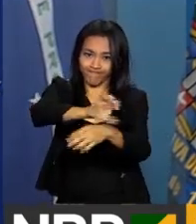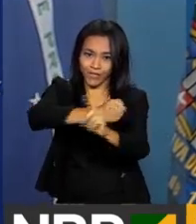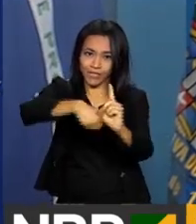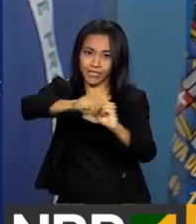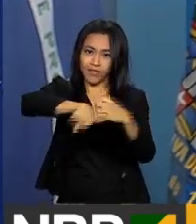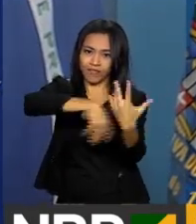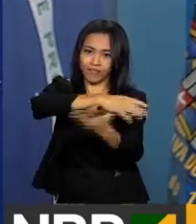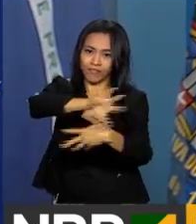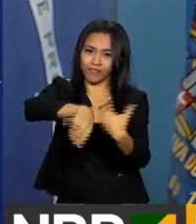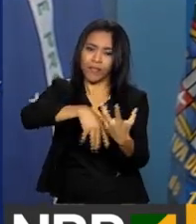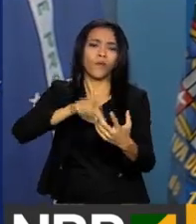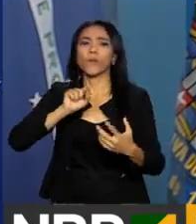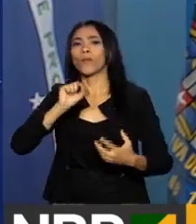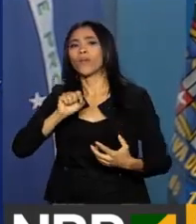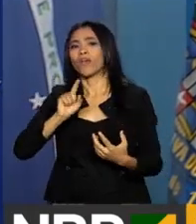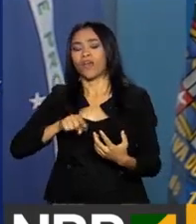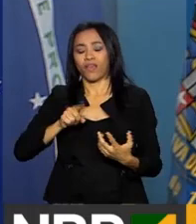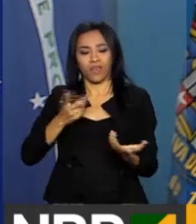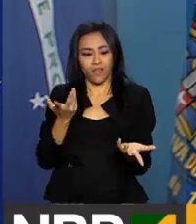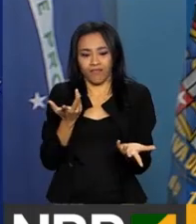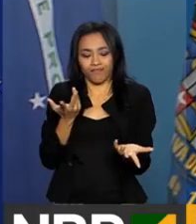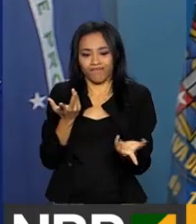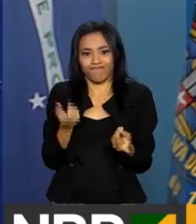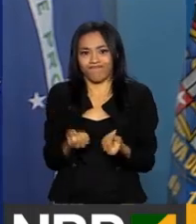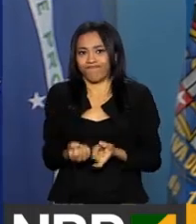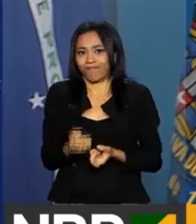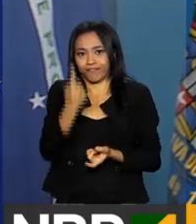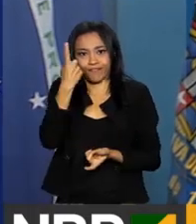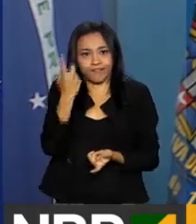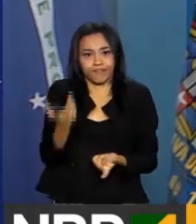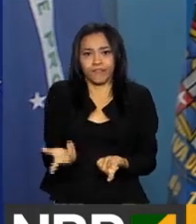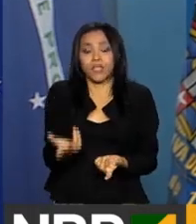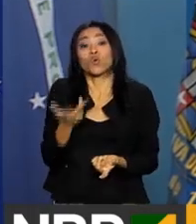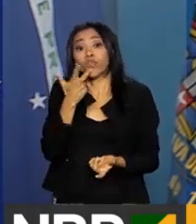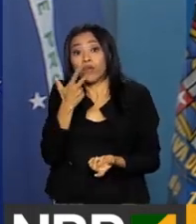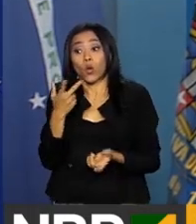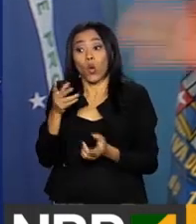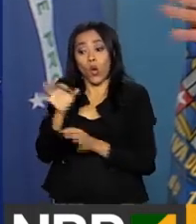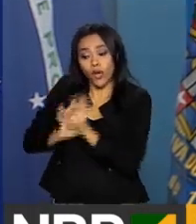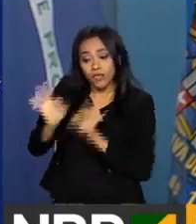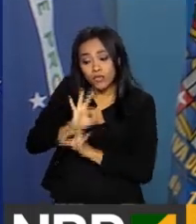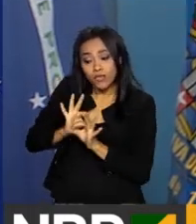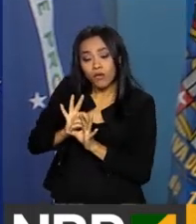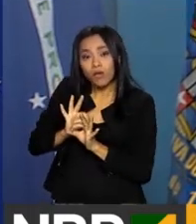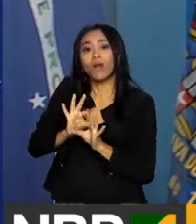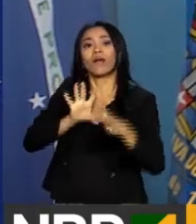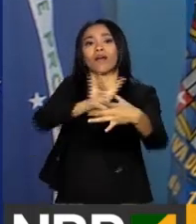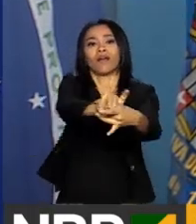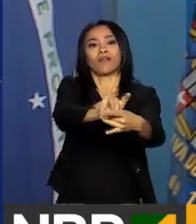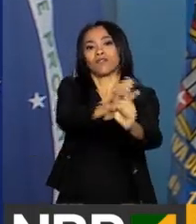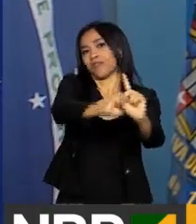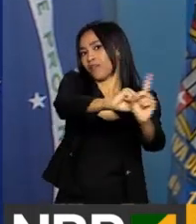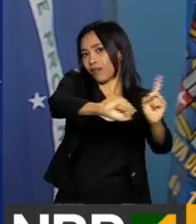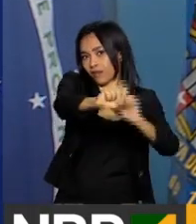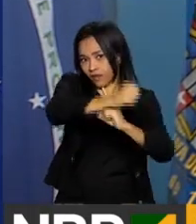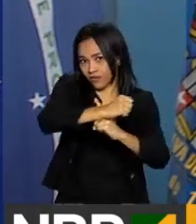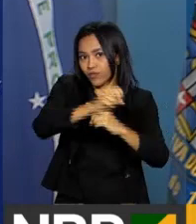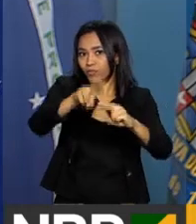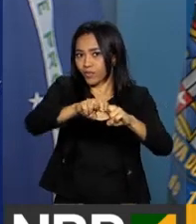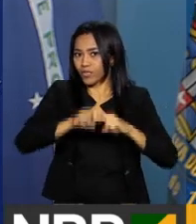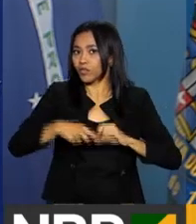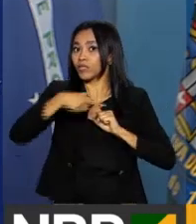organizada é uma contradição nos próprios erros que eu falo organização fala em sociedade por isso os argentinos